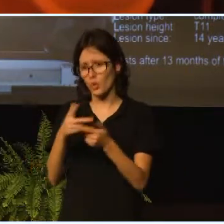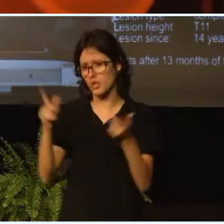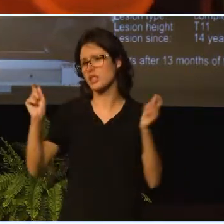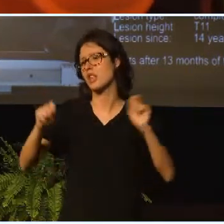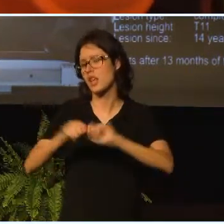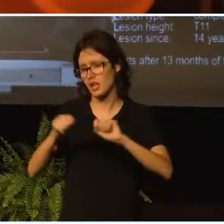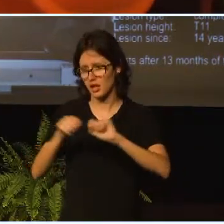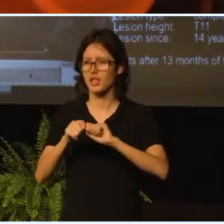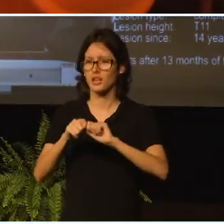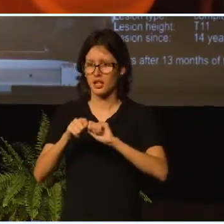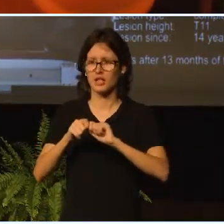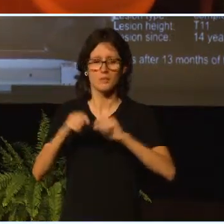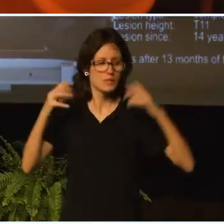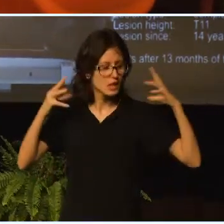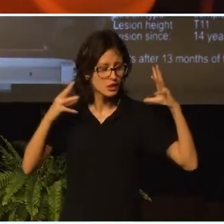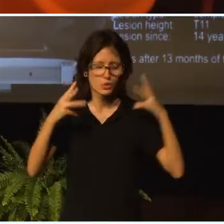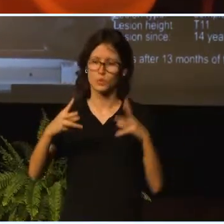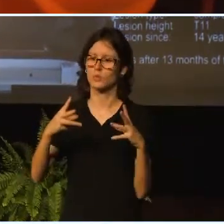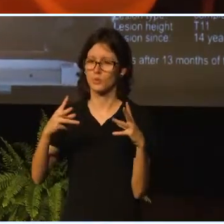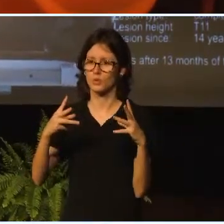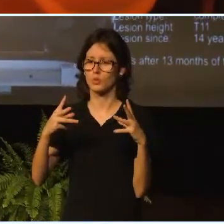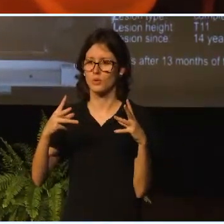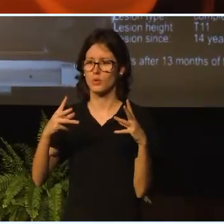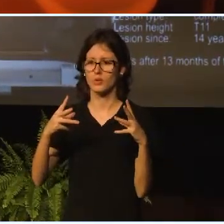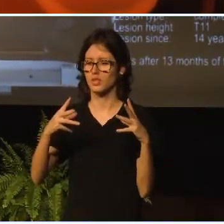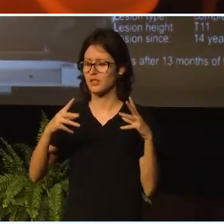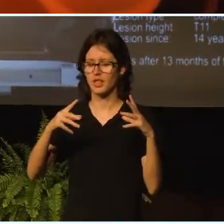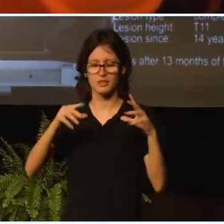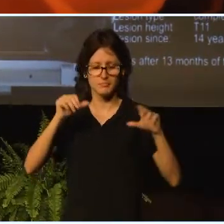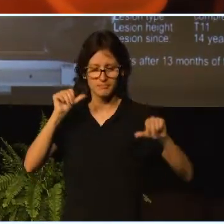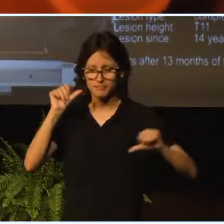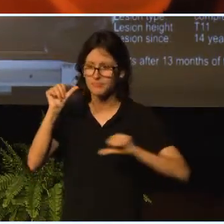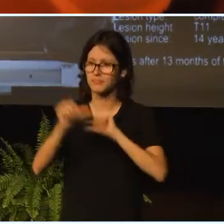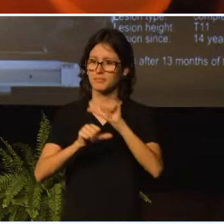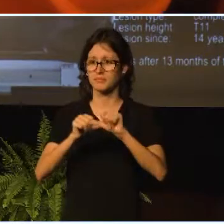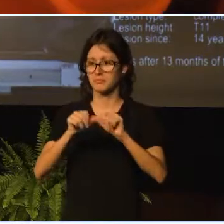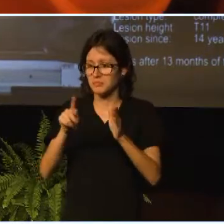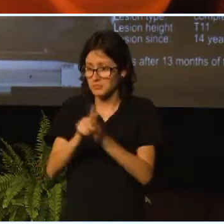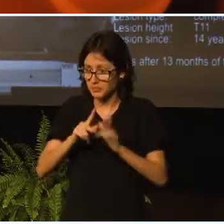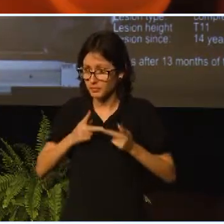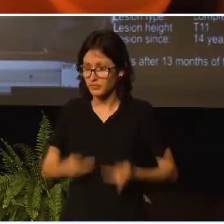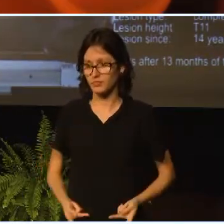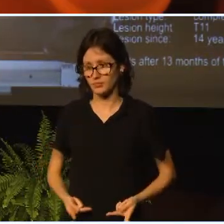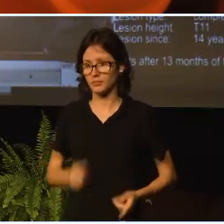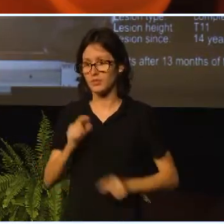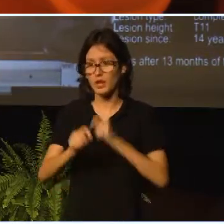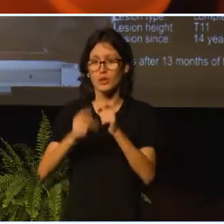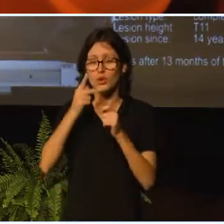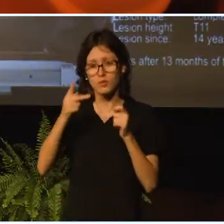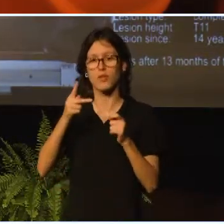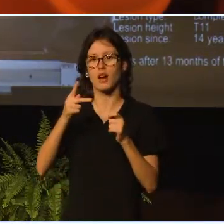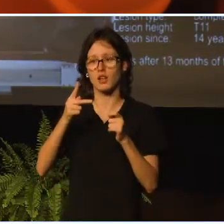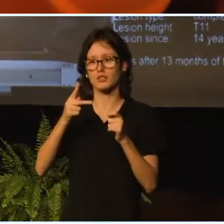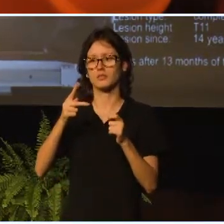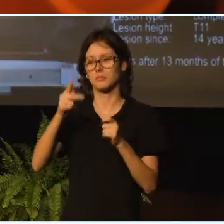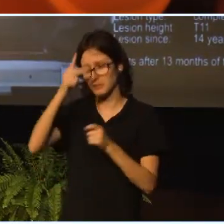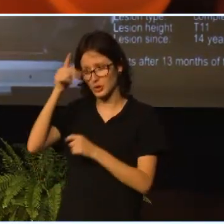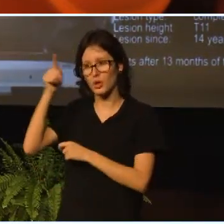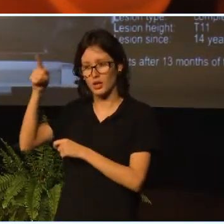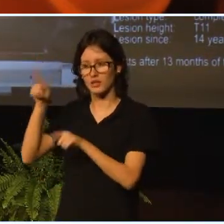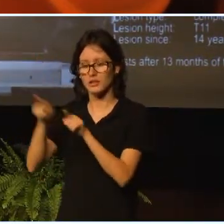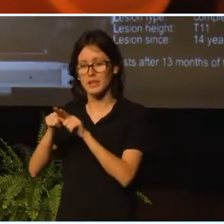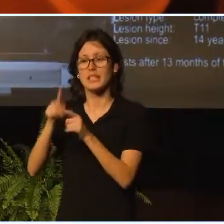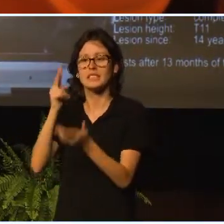fazer para todas as alterações do ser humano. E é o que eu falo para todos lá.